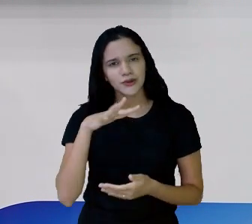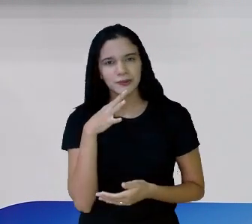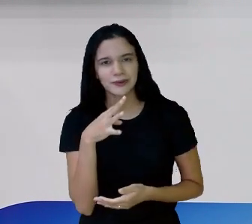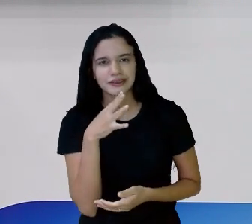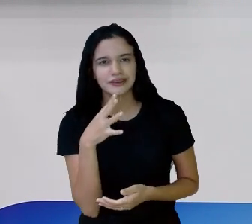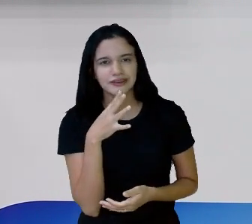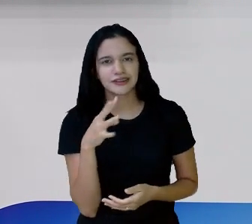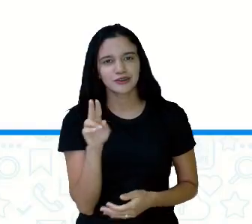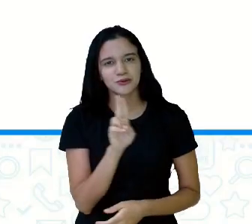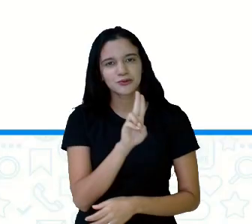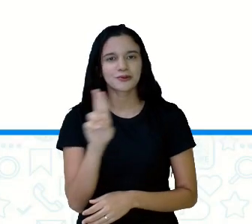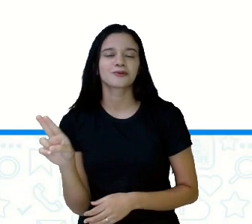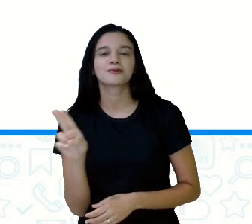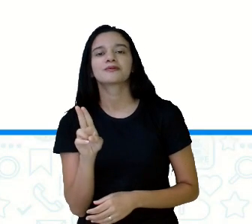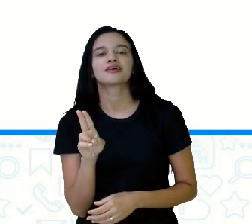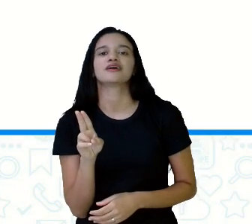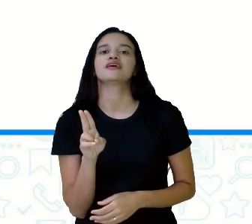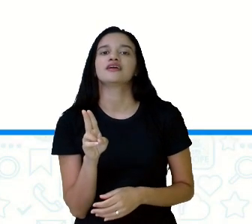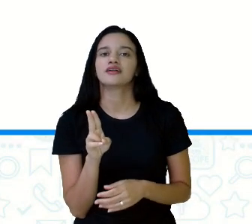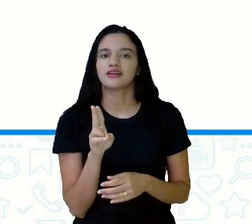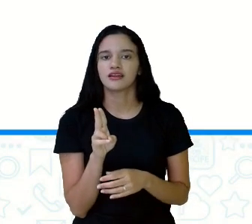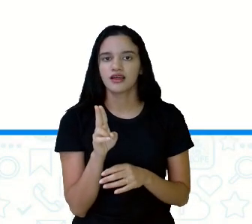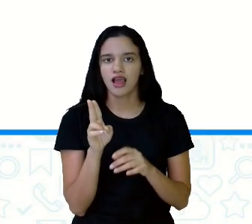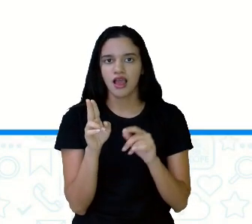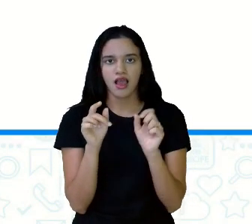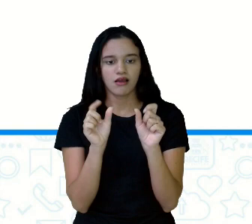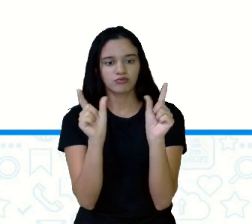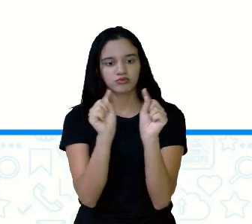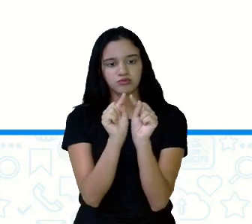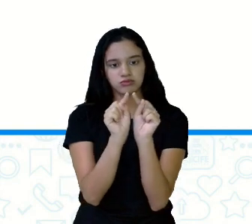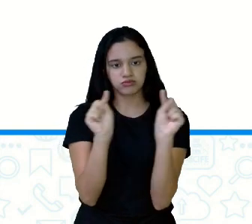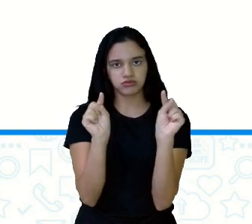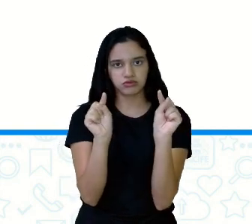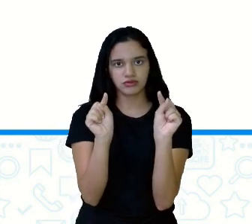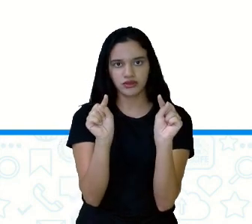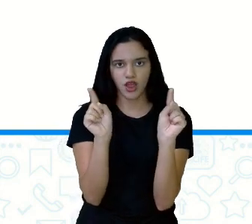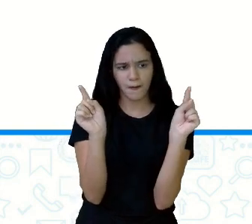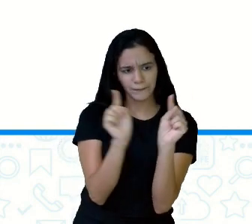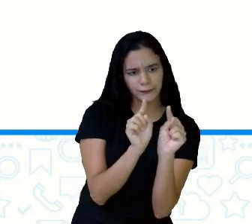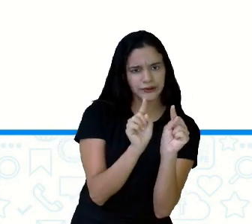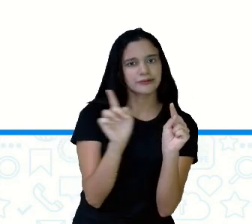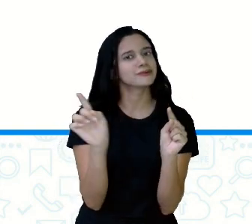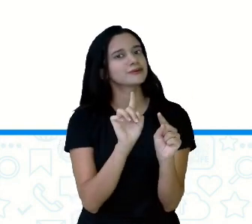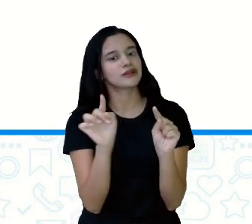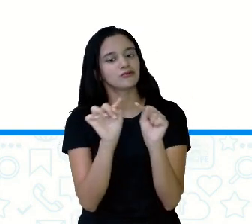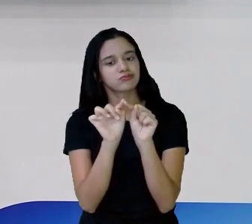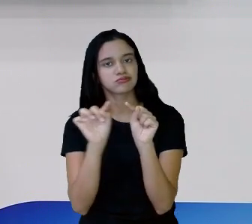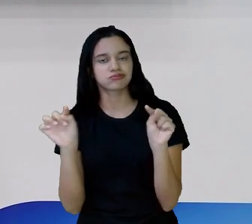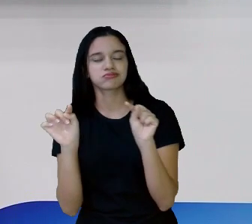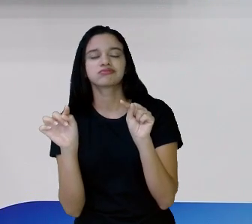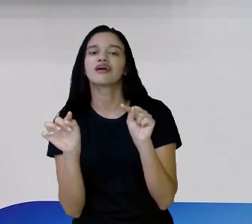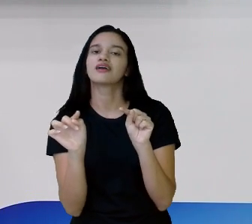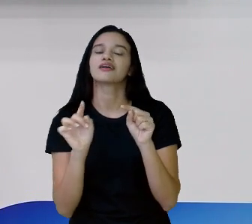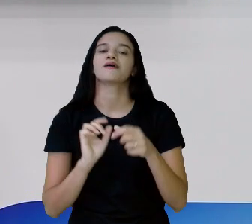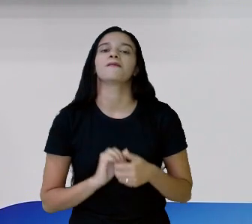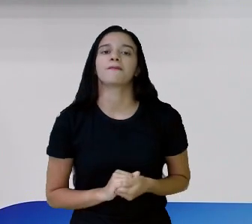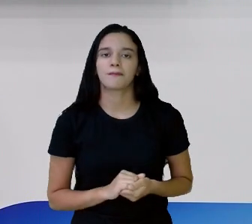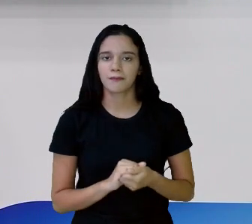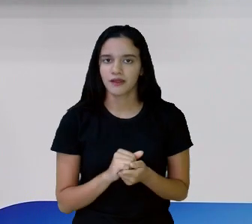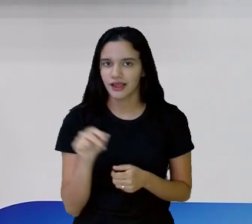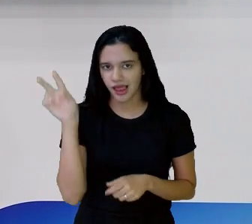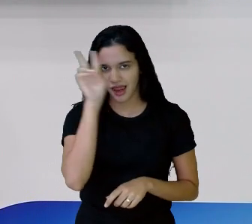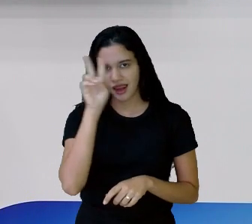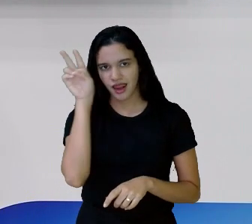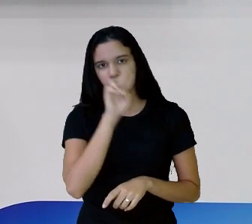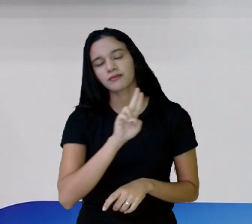conhece o nome desse traço? Ele não é um traço tão pequenininho, tá? Como aquele quando a gente vai separar as sílabas, ele é um pouco maior. Você